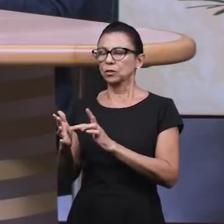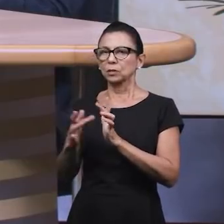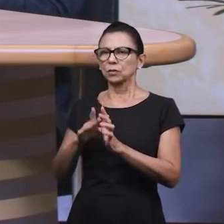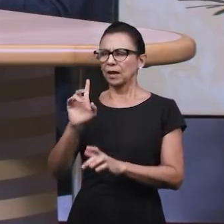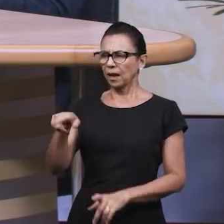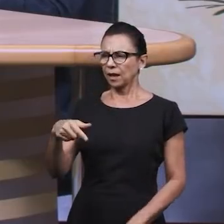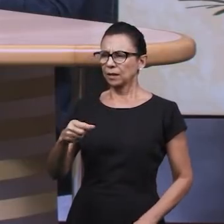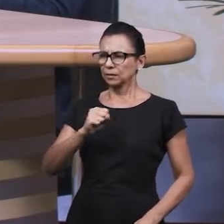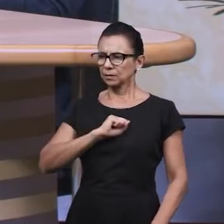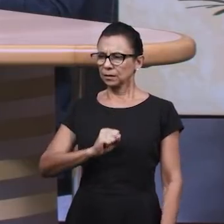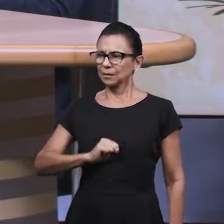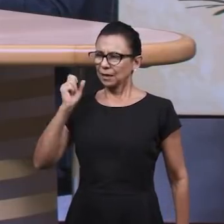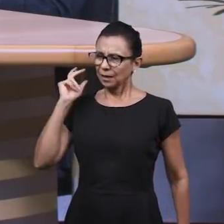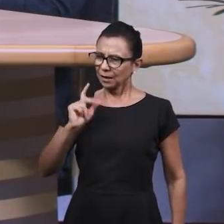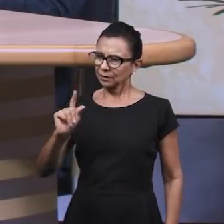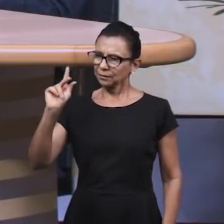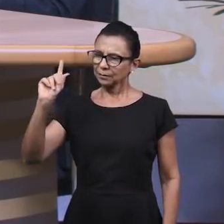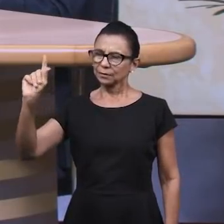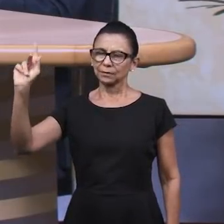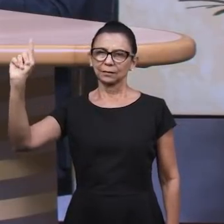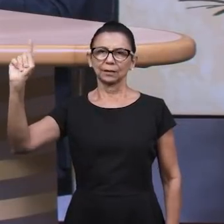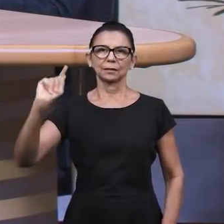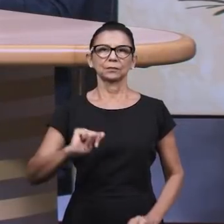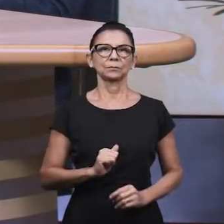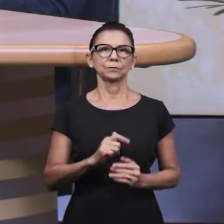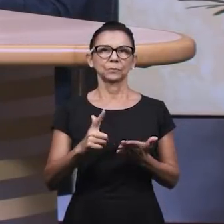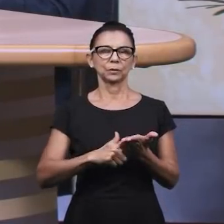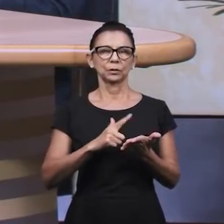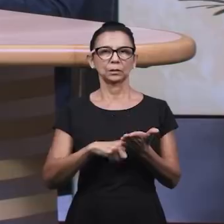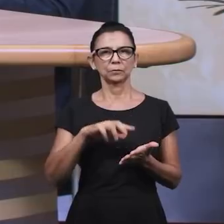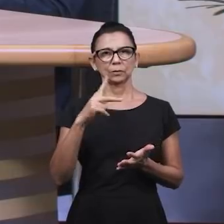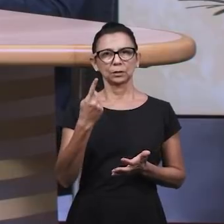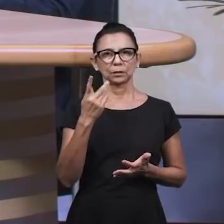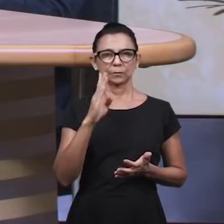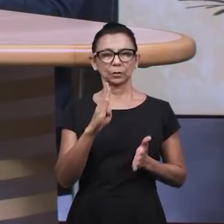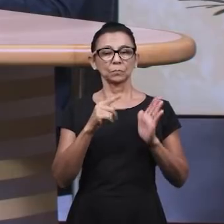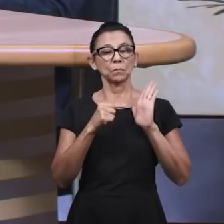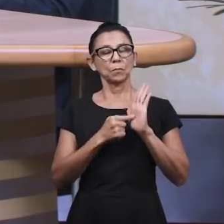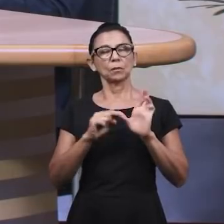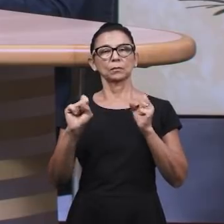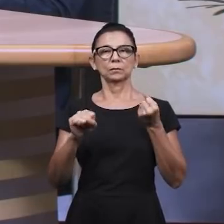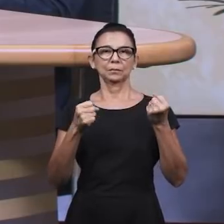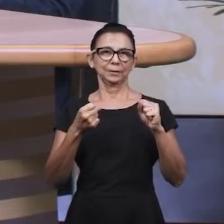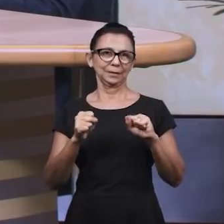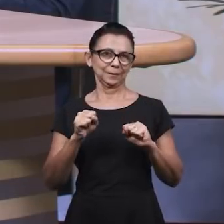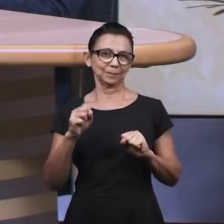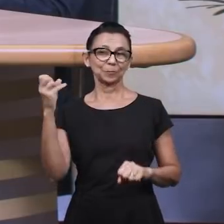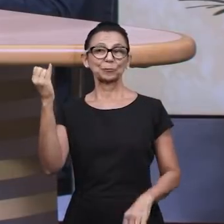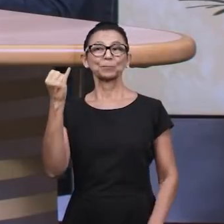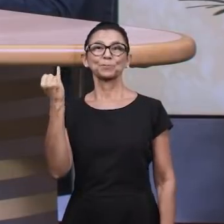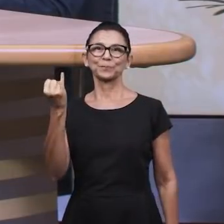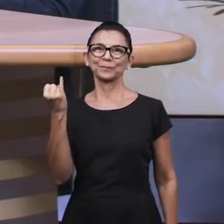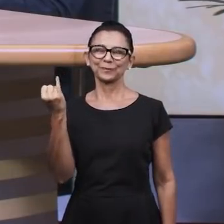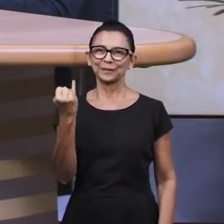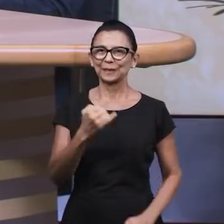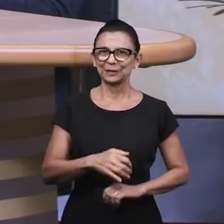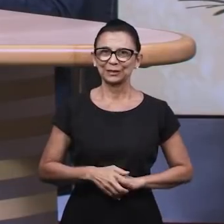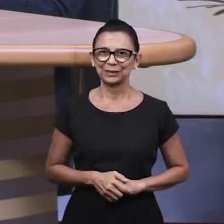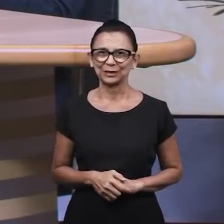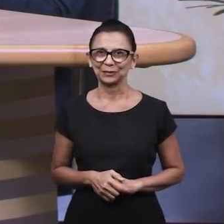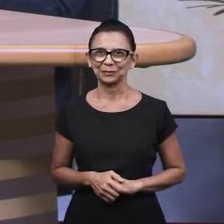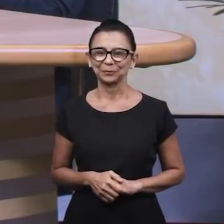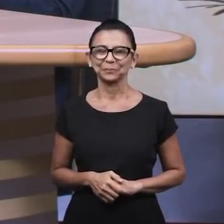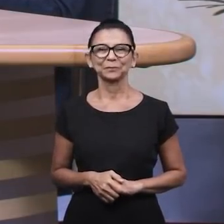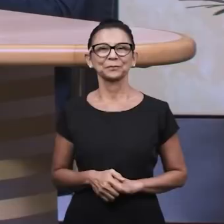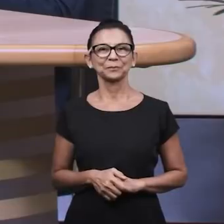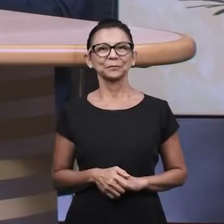sacerdote eterno. E a carta aos Hebreus cita esse salmo. Então isso é importante, porque é a condição de